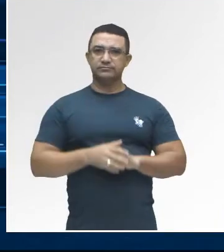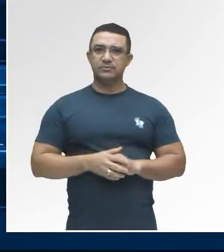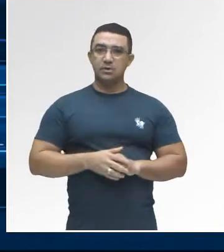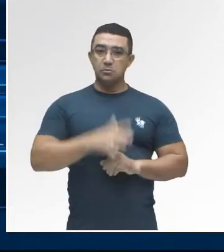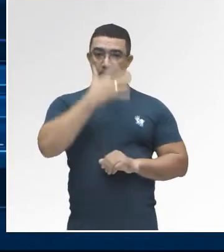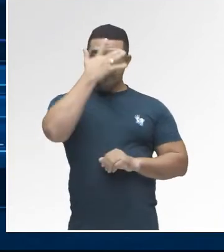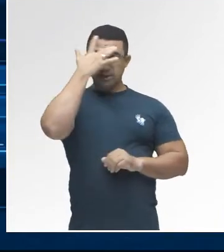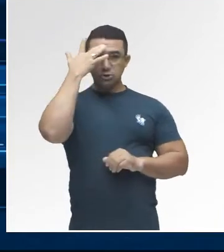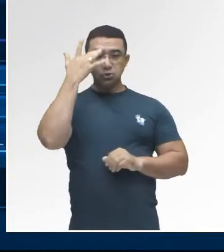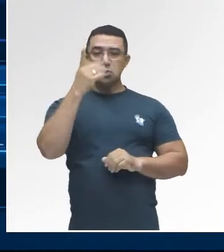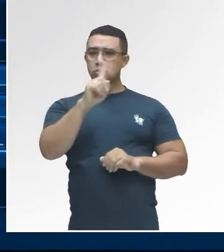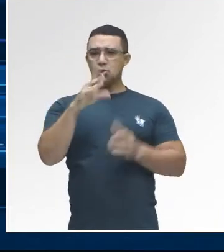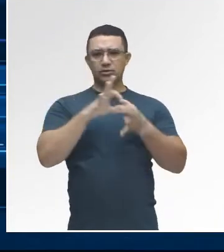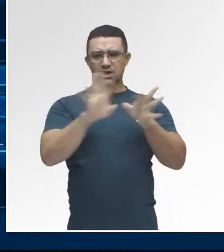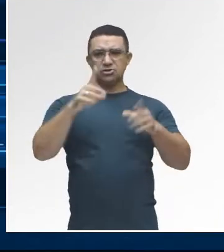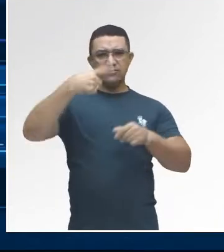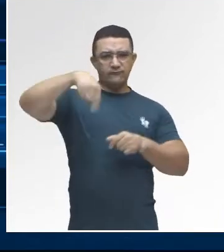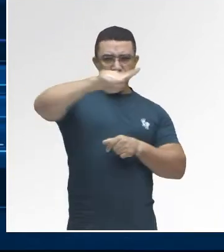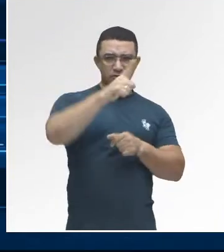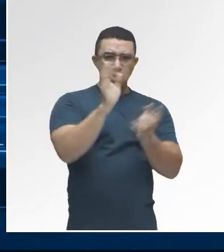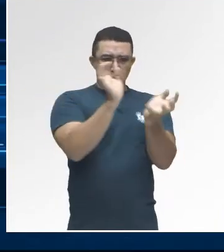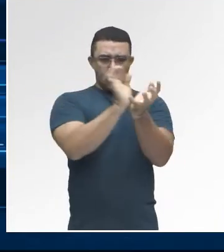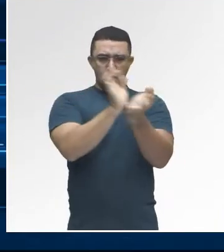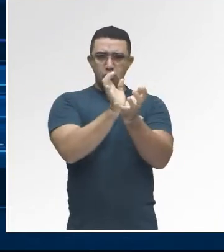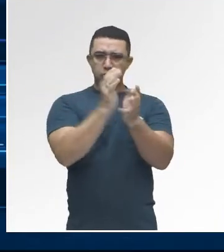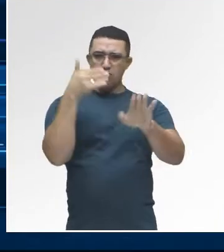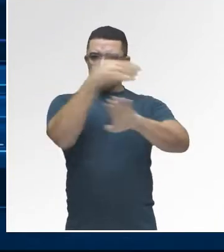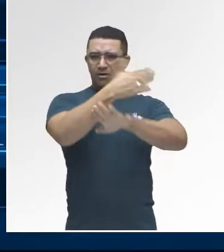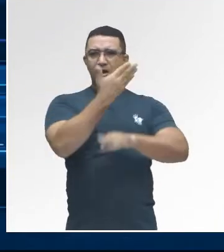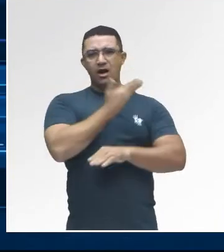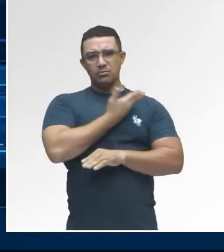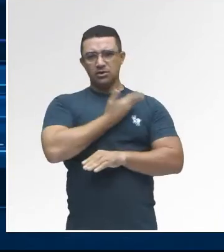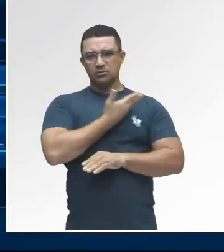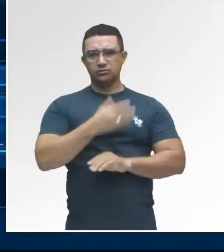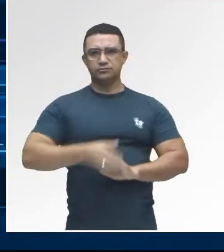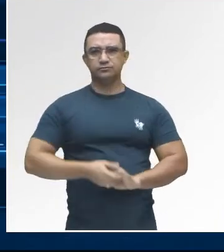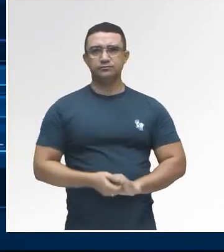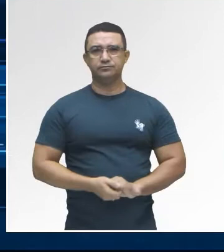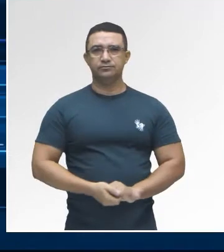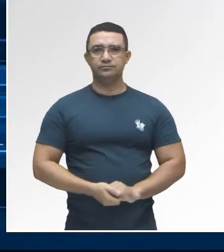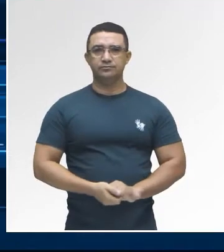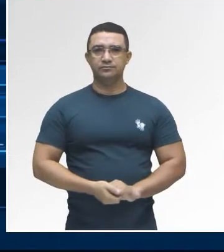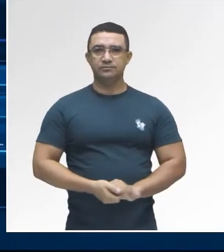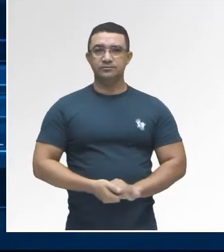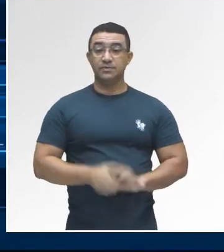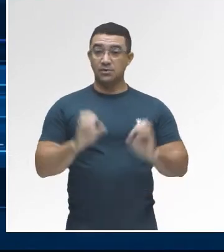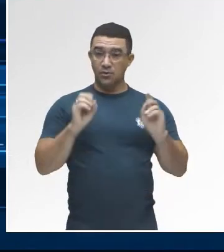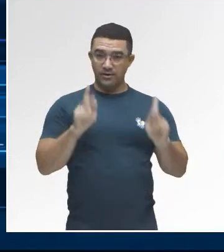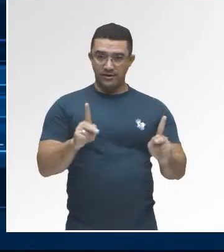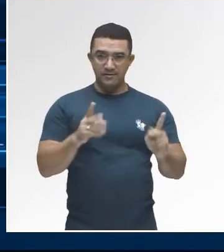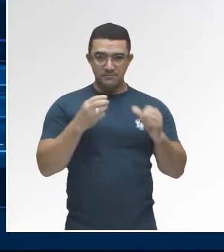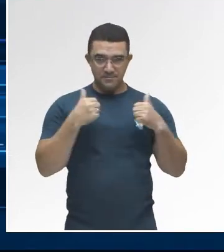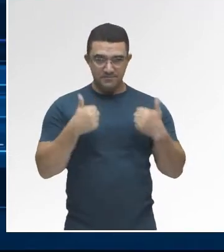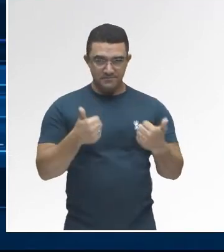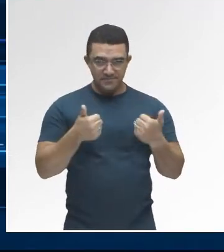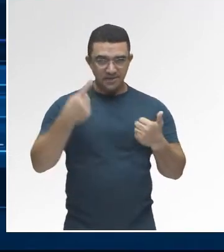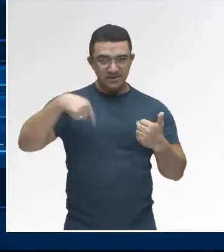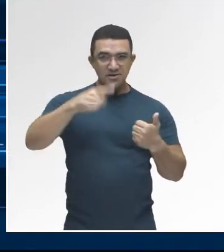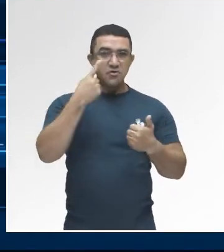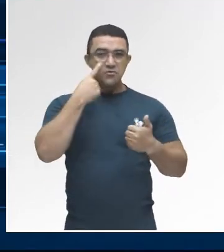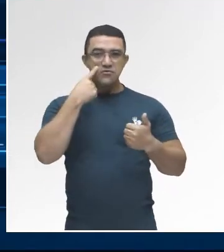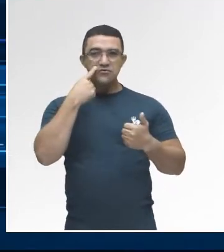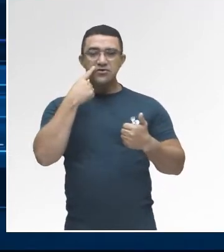Clique, uma pessoa que não permite que as outras entrem em seu círculo de amizade. Ok, muito bem. Vocês acompanharam aí